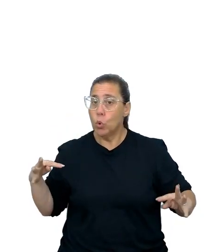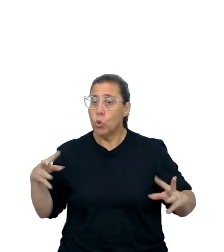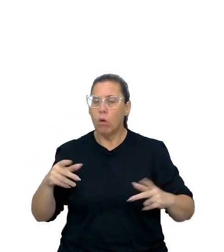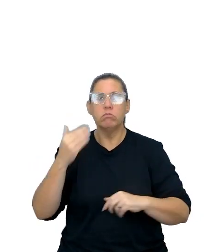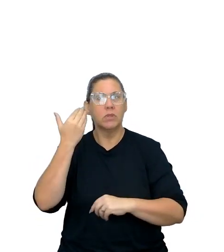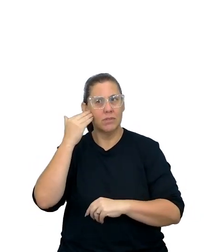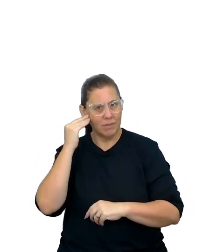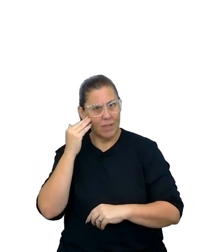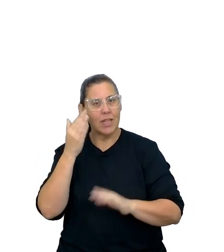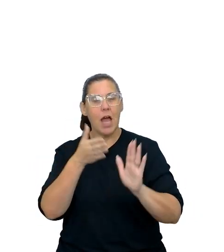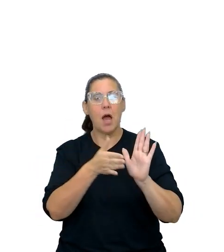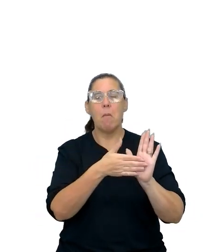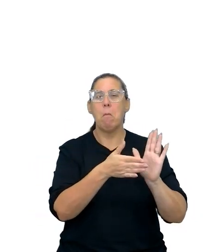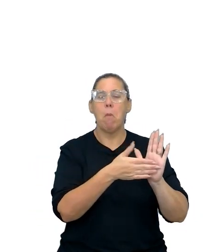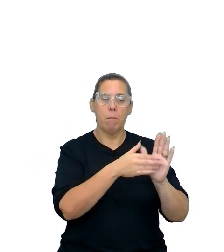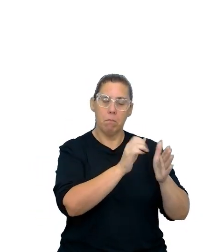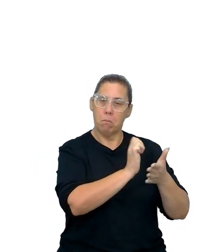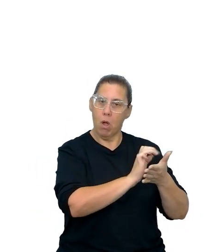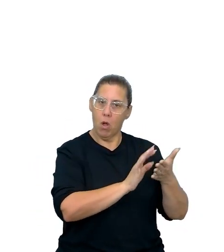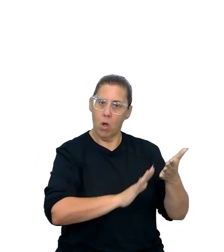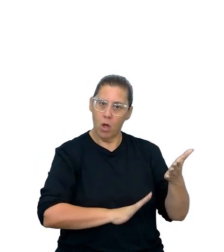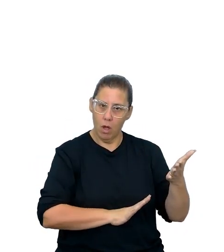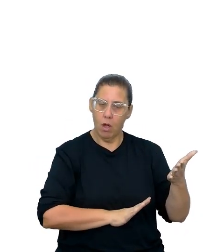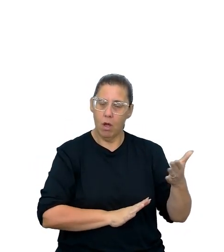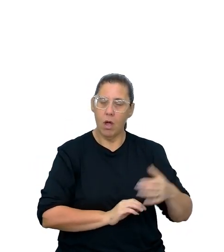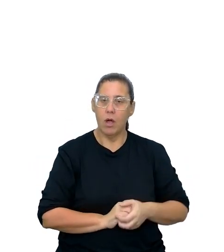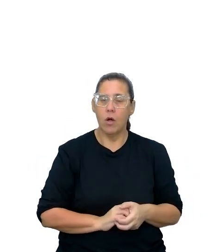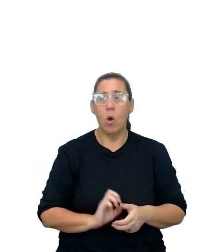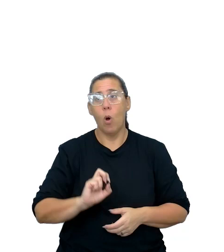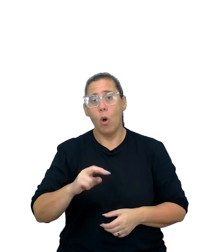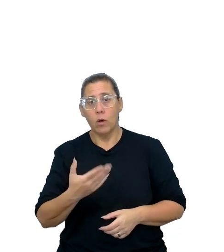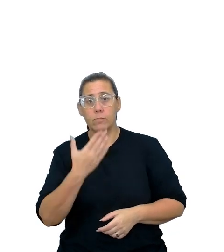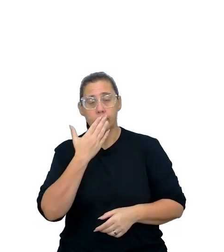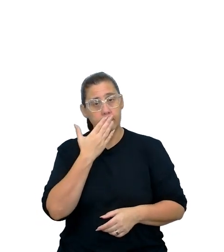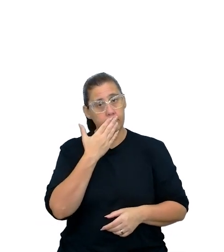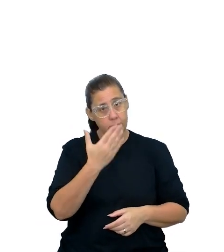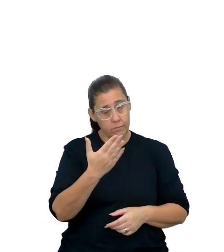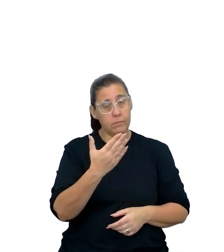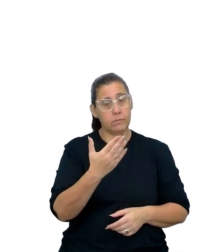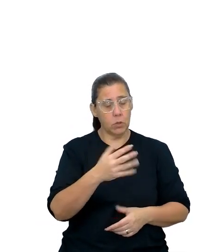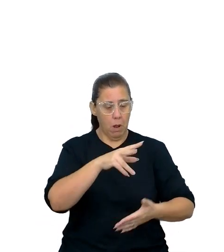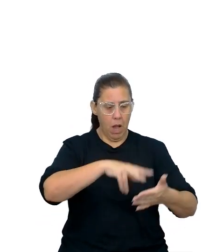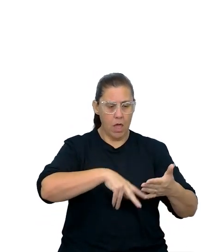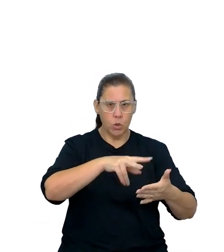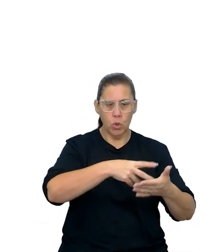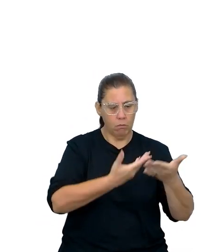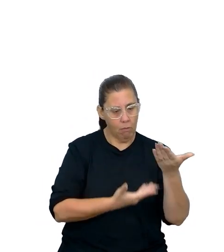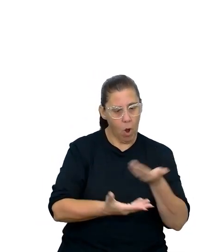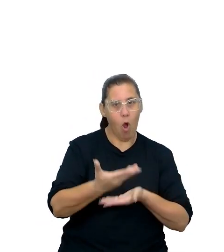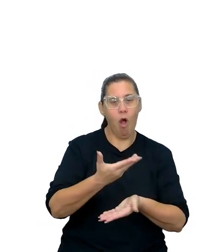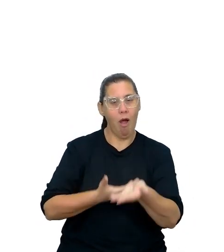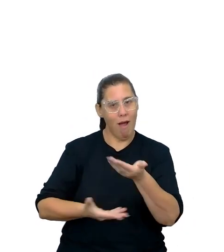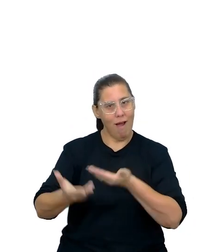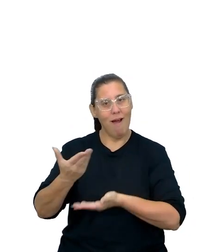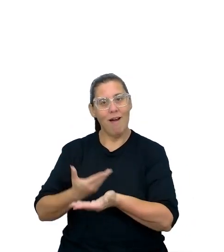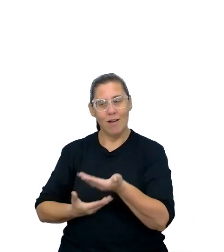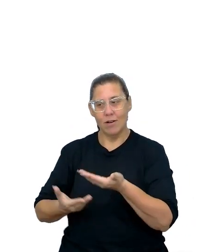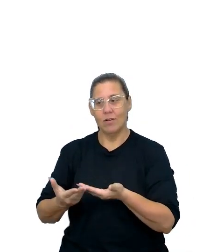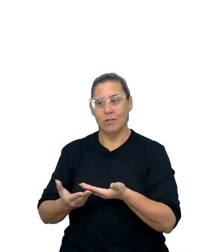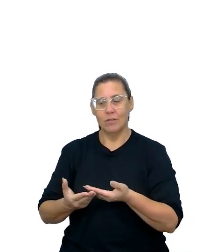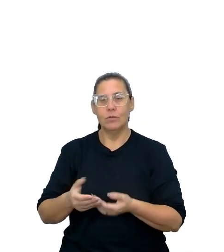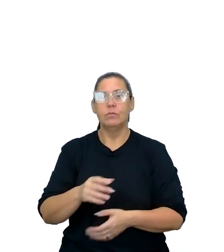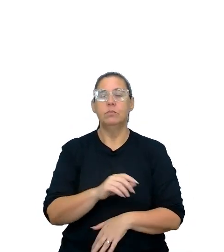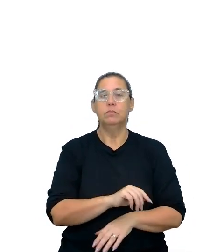entendam aí a proposta da atividade, ou solicitando até mesmo uma leitura compartilhada por aqueles que já